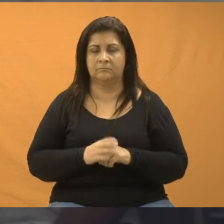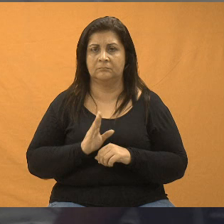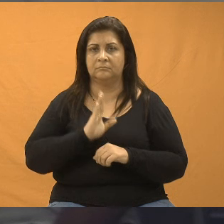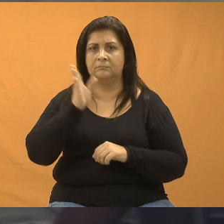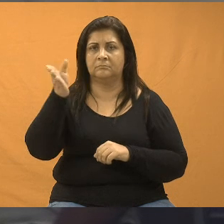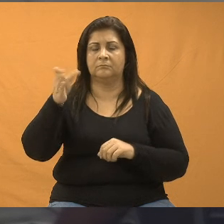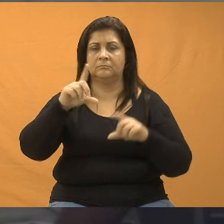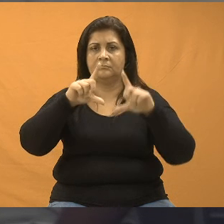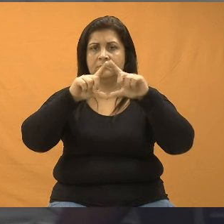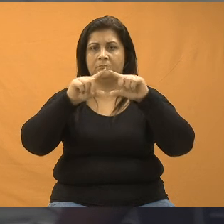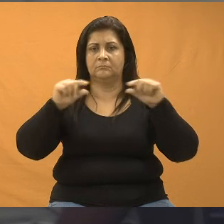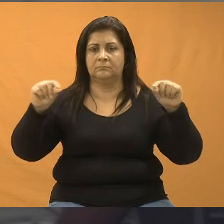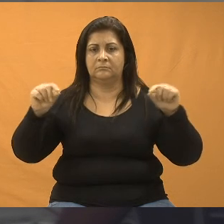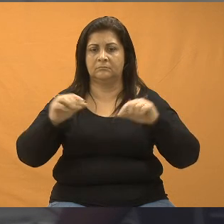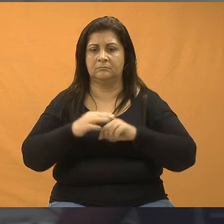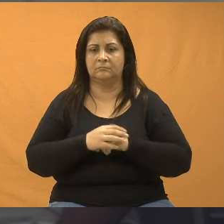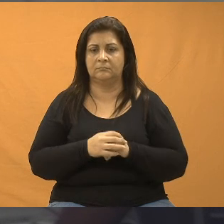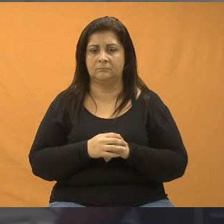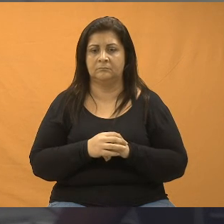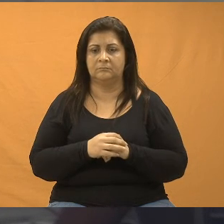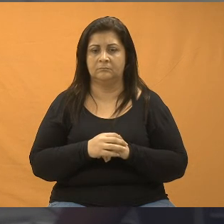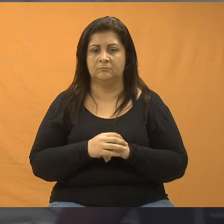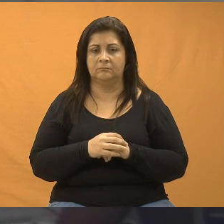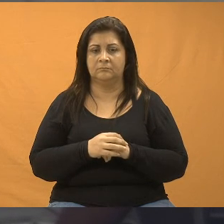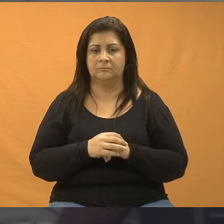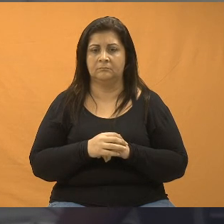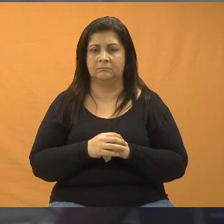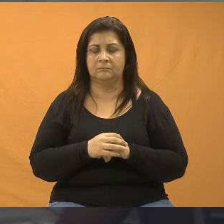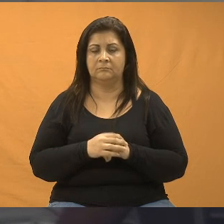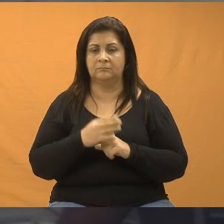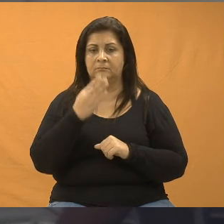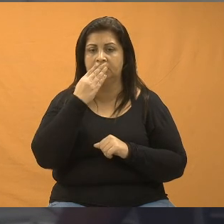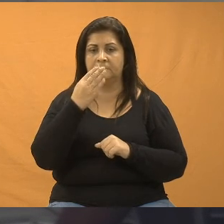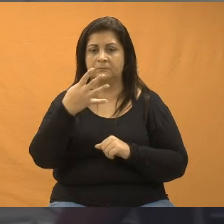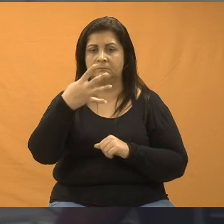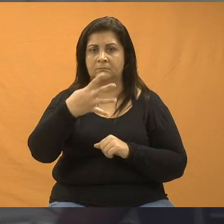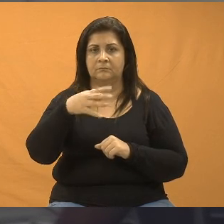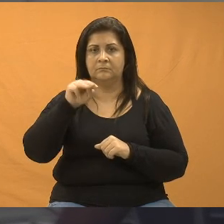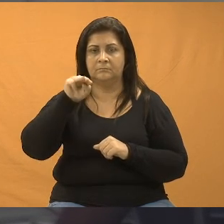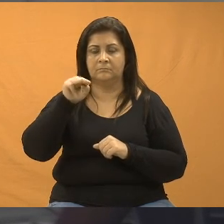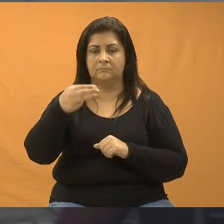Brasília e foi solicitado 4 milhões de reais